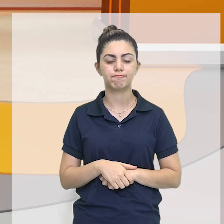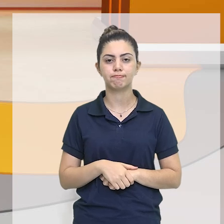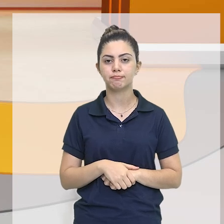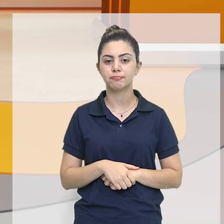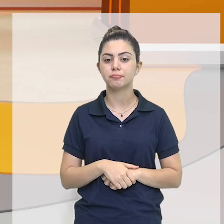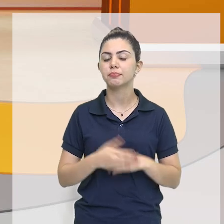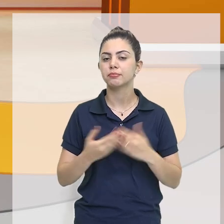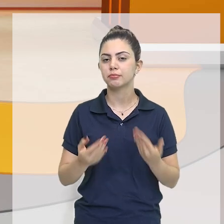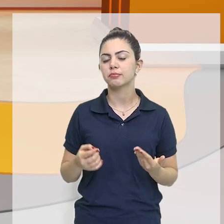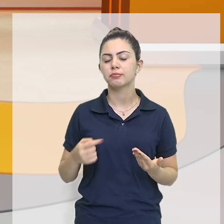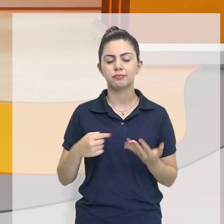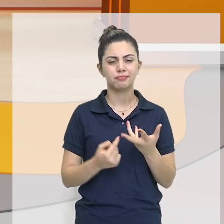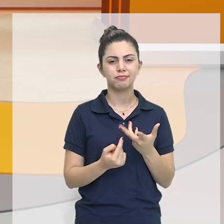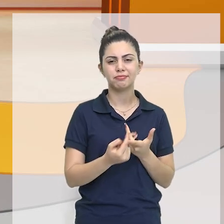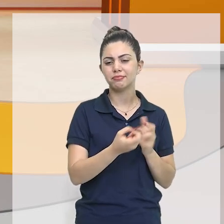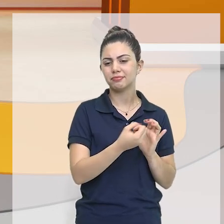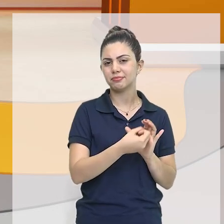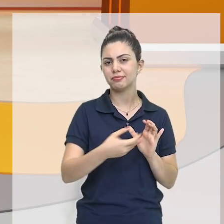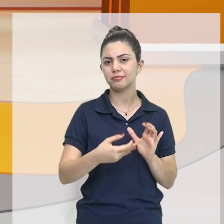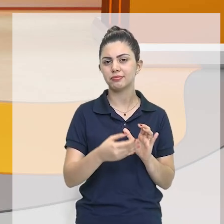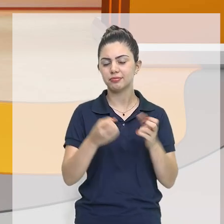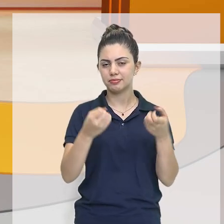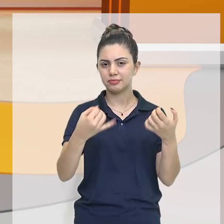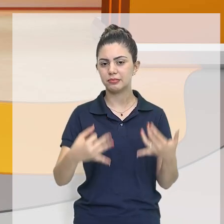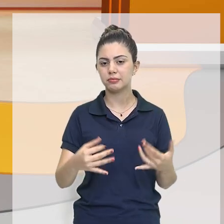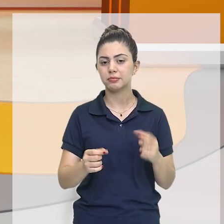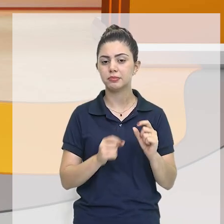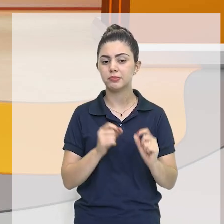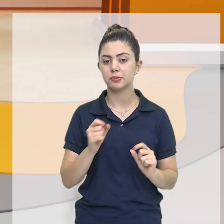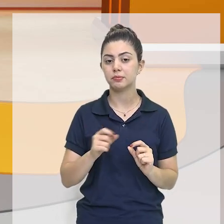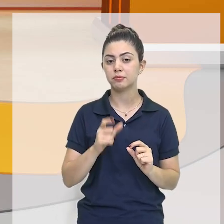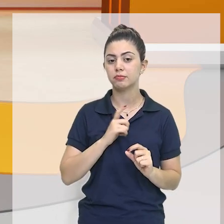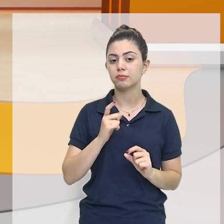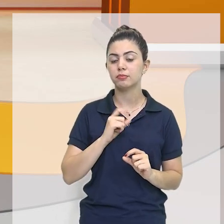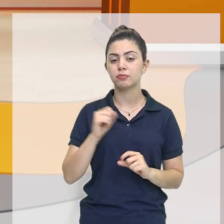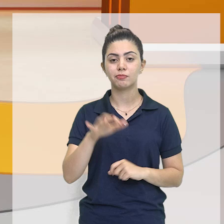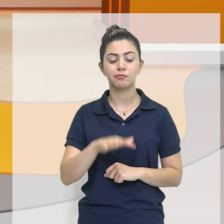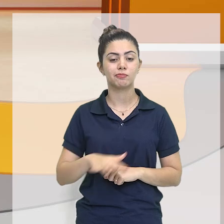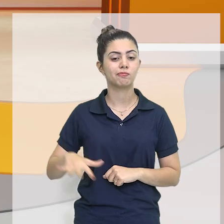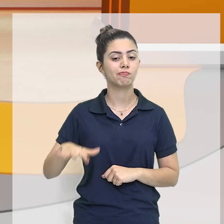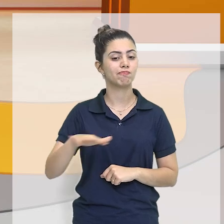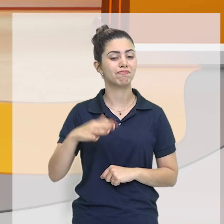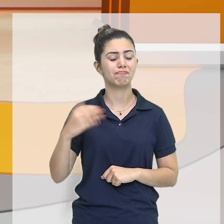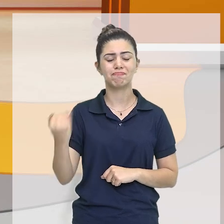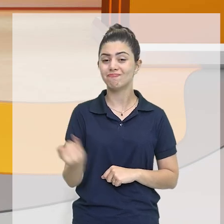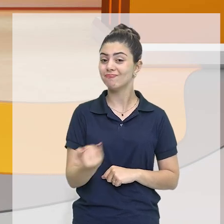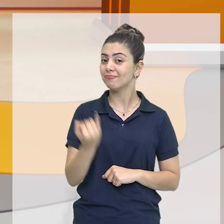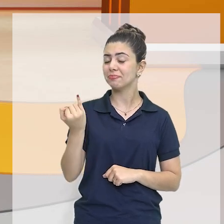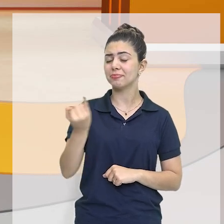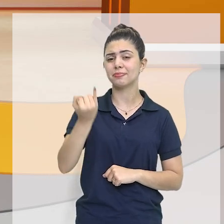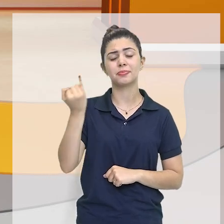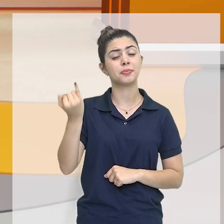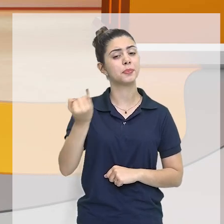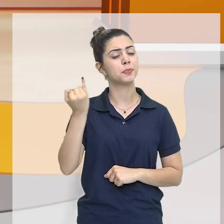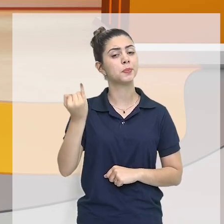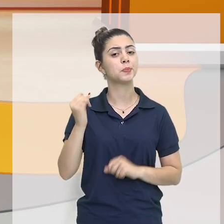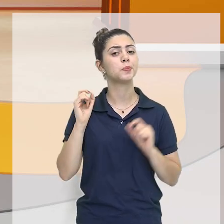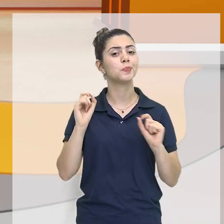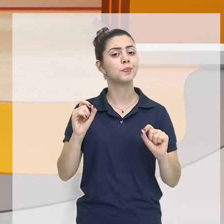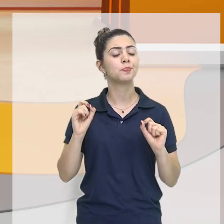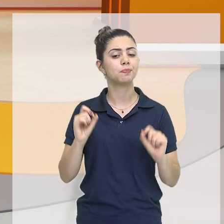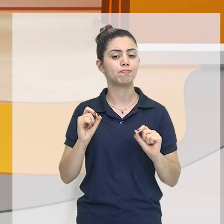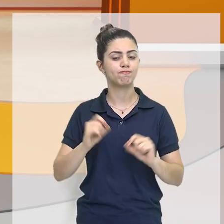todos esses aspectos, né, você tem um aspecto ainda mais importante e que vale,